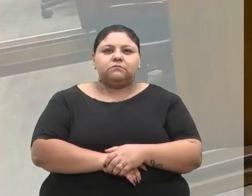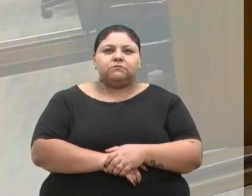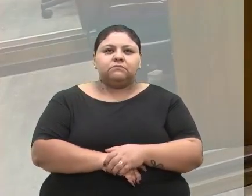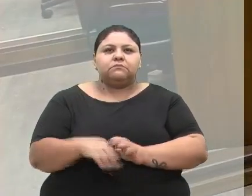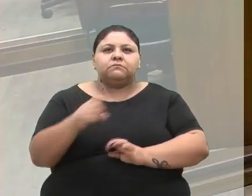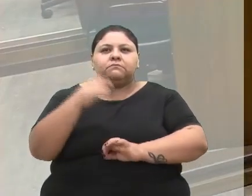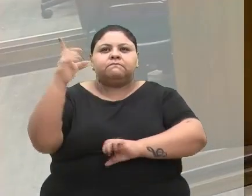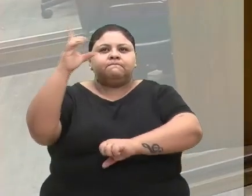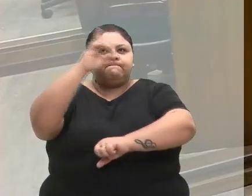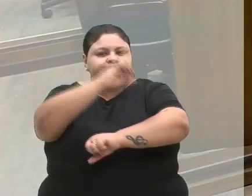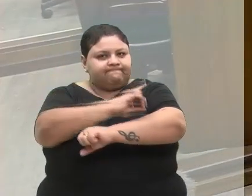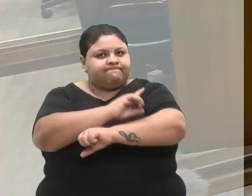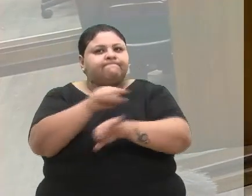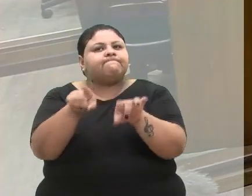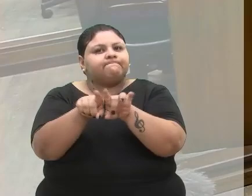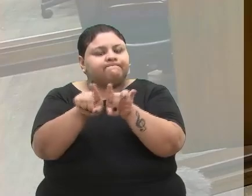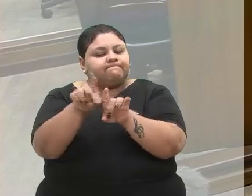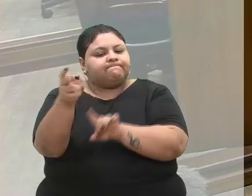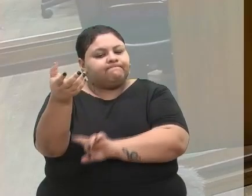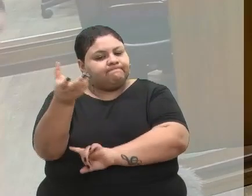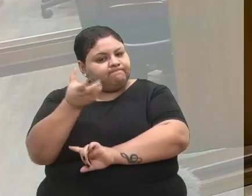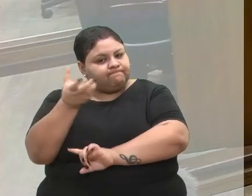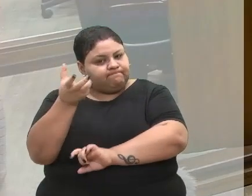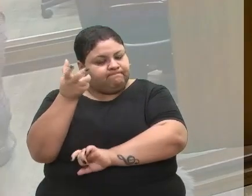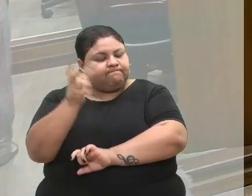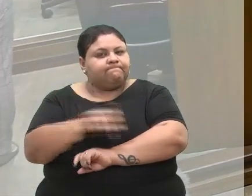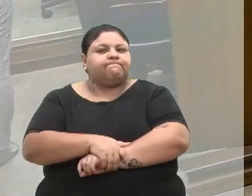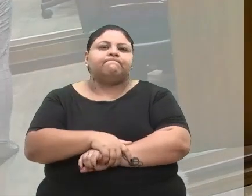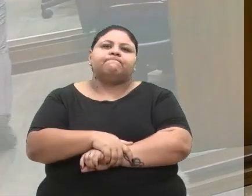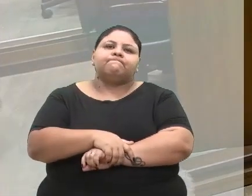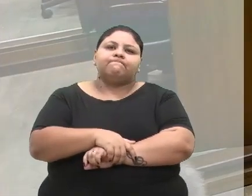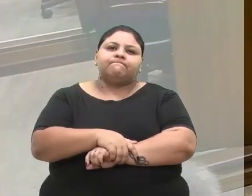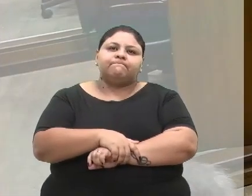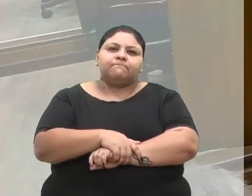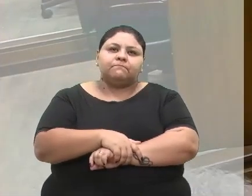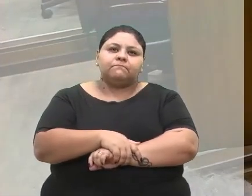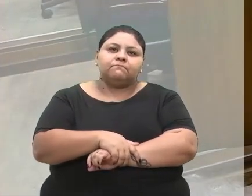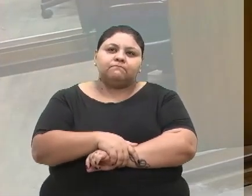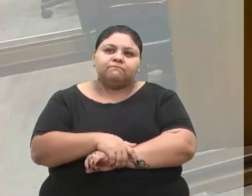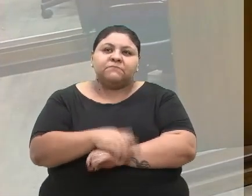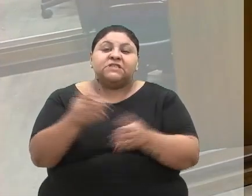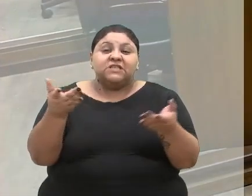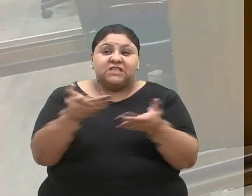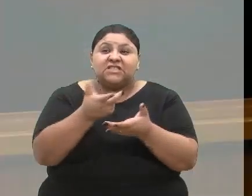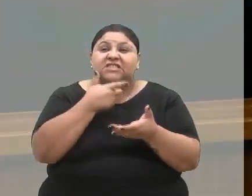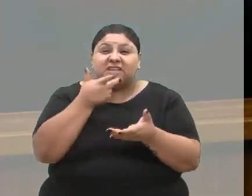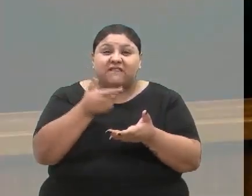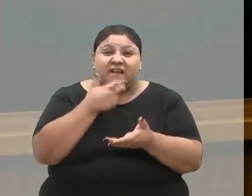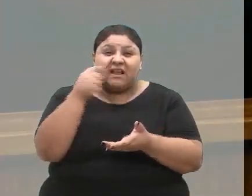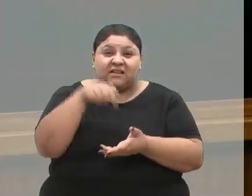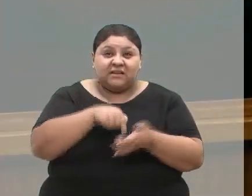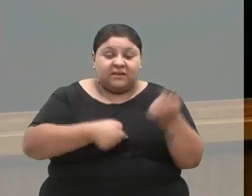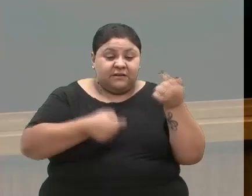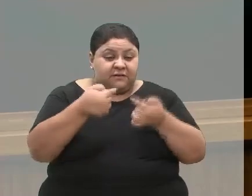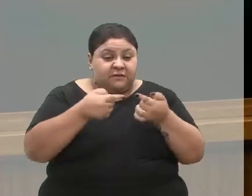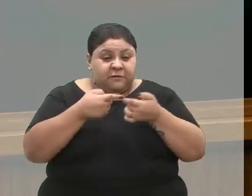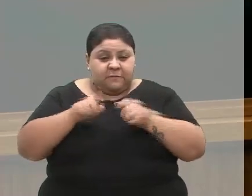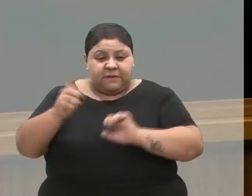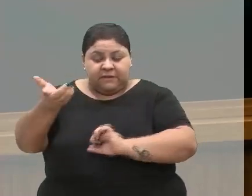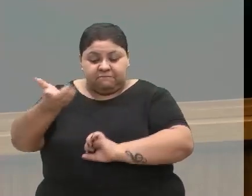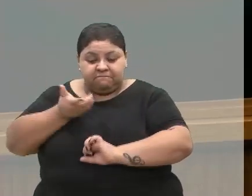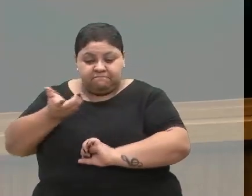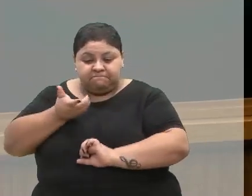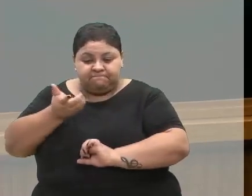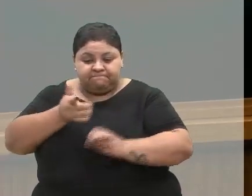Bom dia. Eu também quero, um pouco tarde, porque já foi discutido aqui nessa casa, mas eu quero